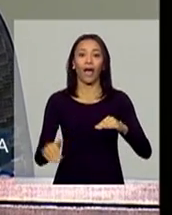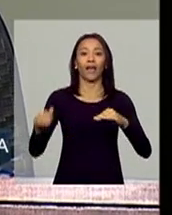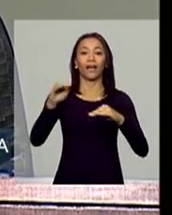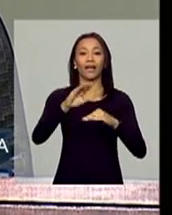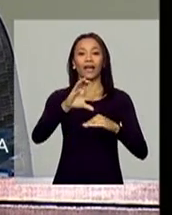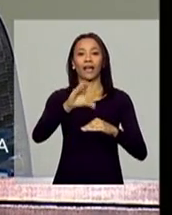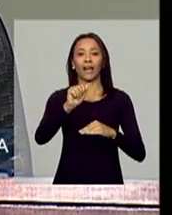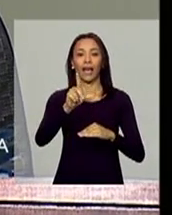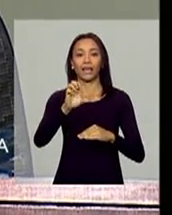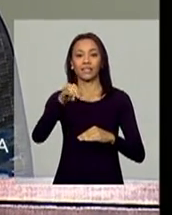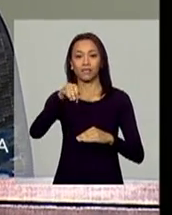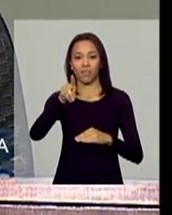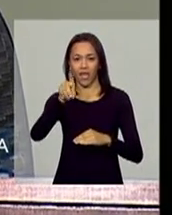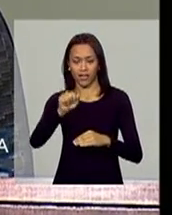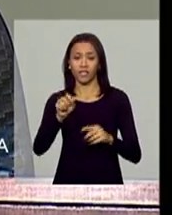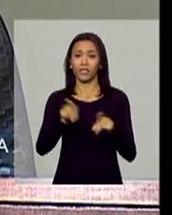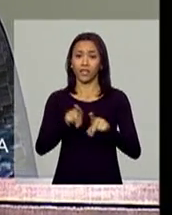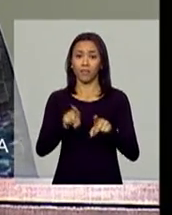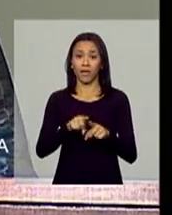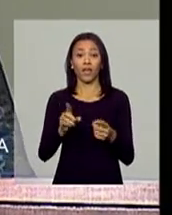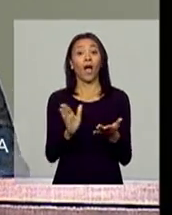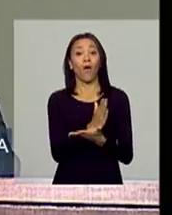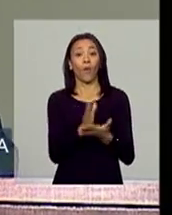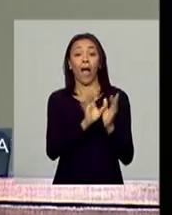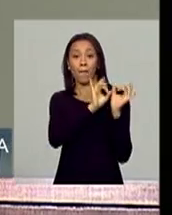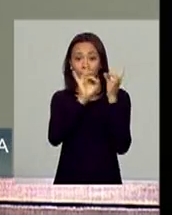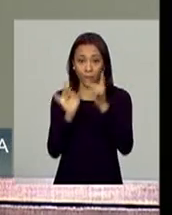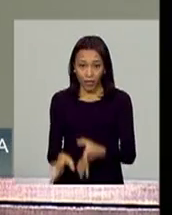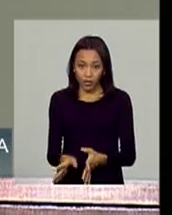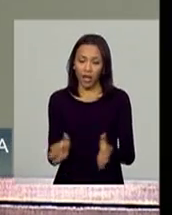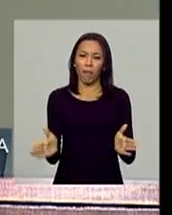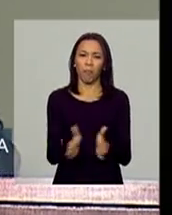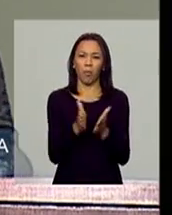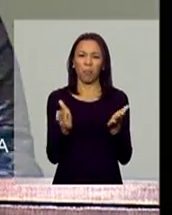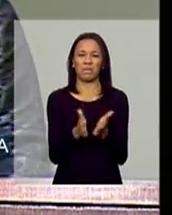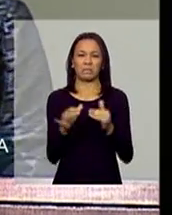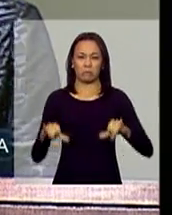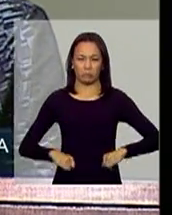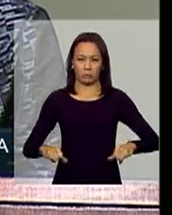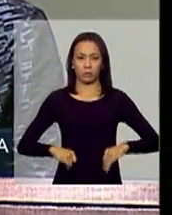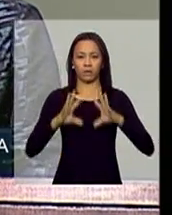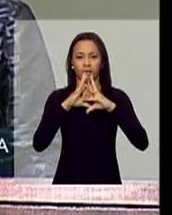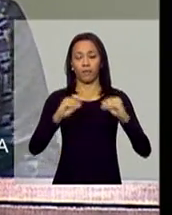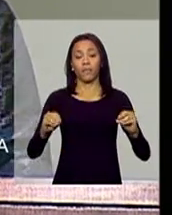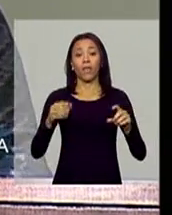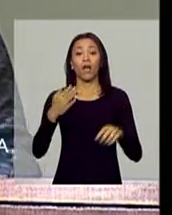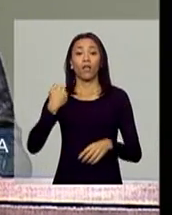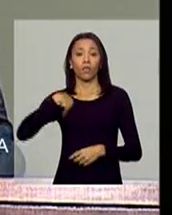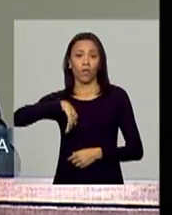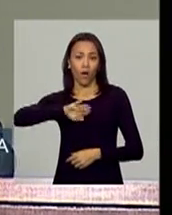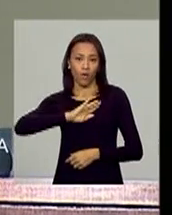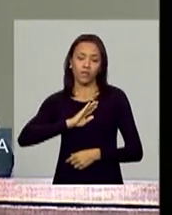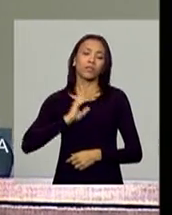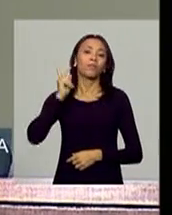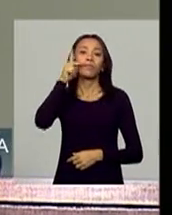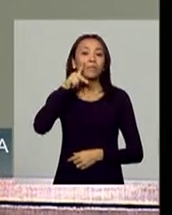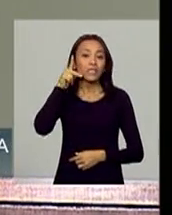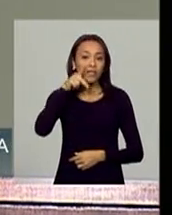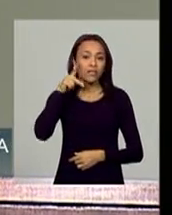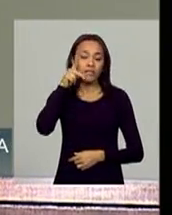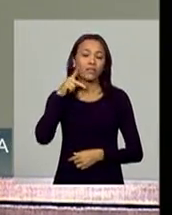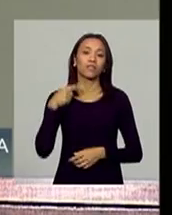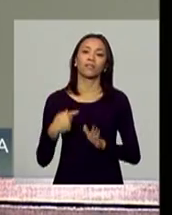saírem da pobreza extrema. Esse nosso olhar para o sul do mundo, essa nossa política que enfatiza